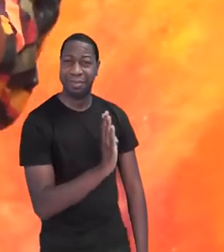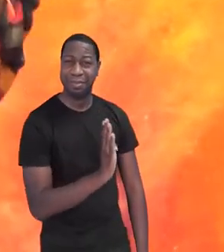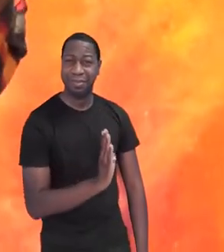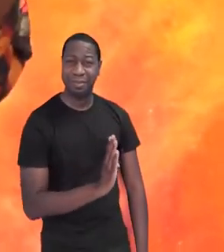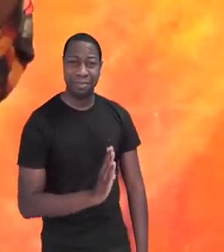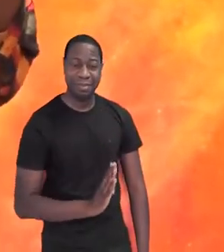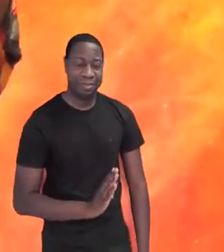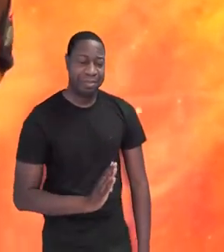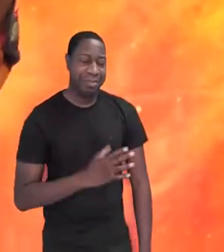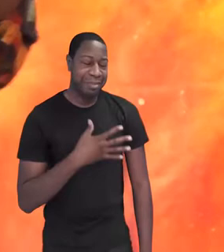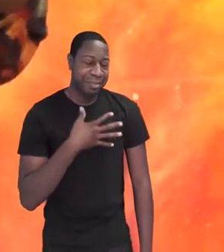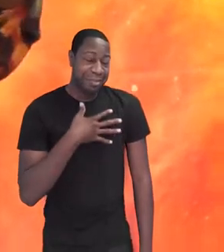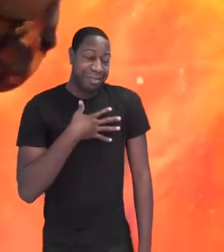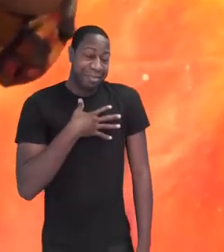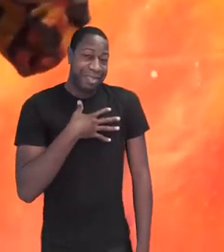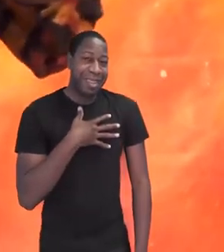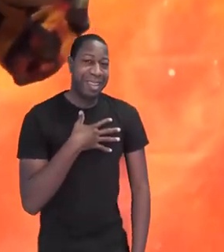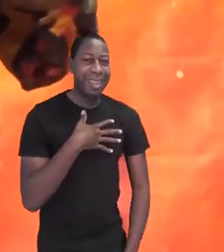brasileiras, isto é.